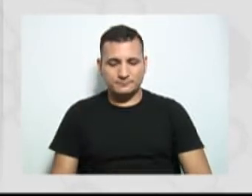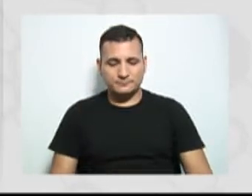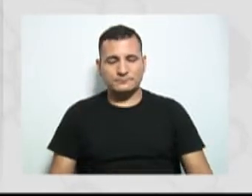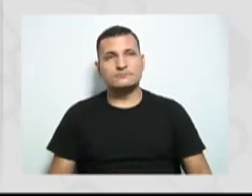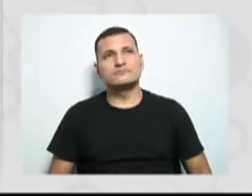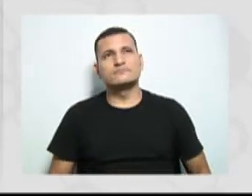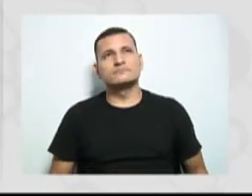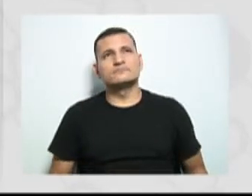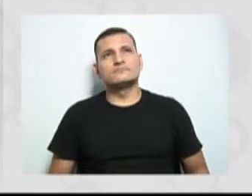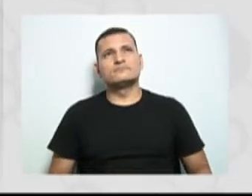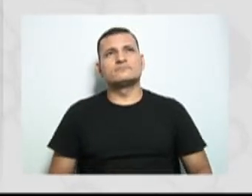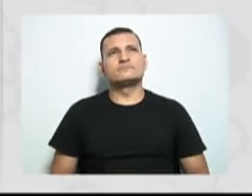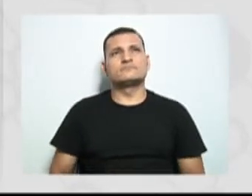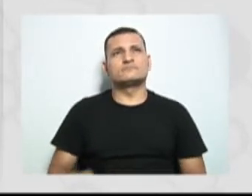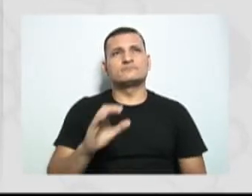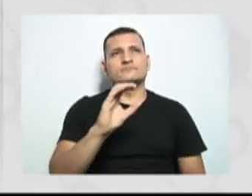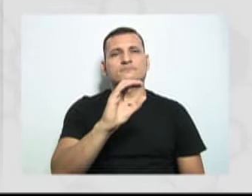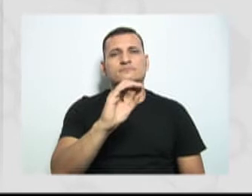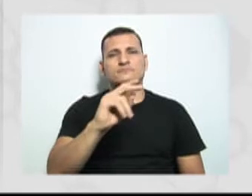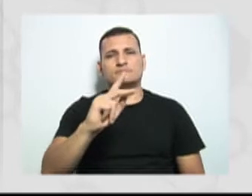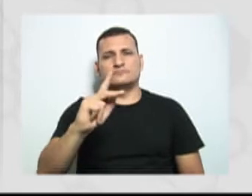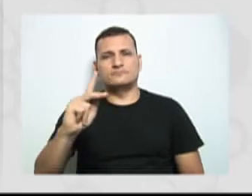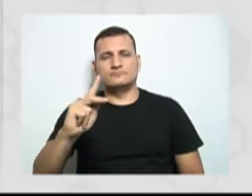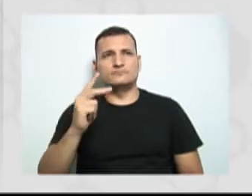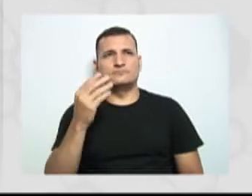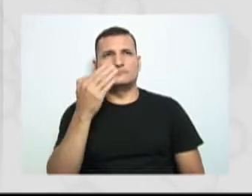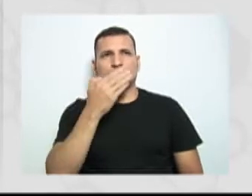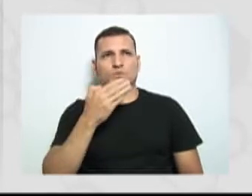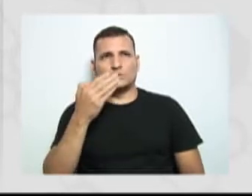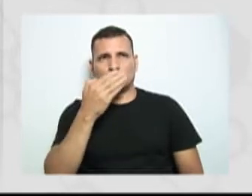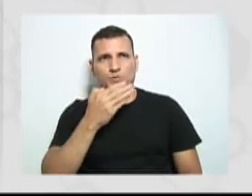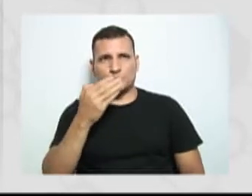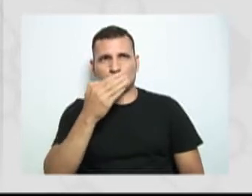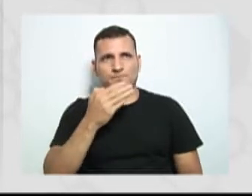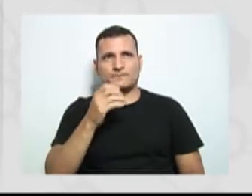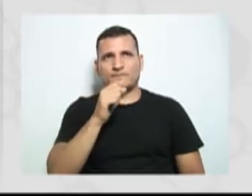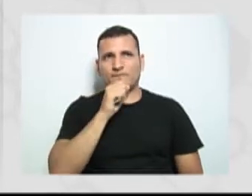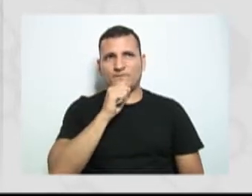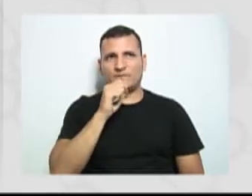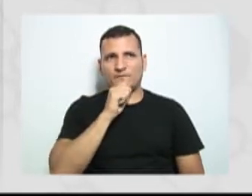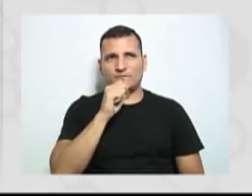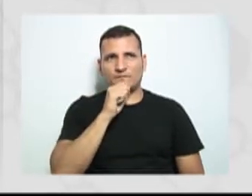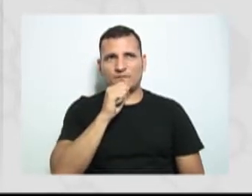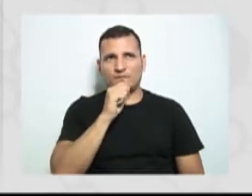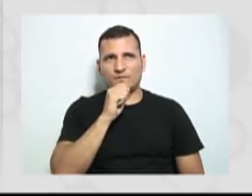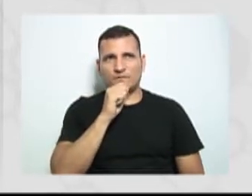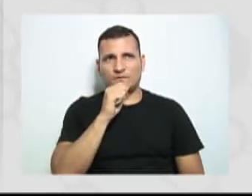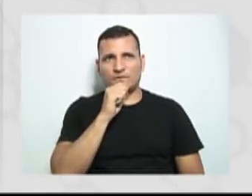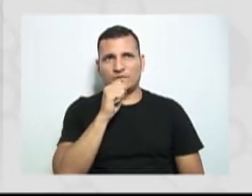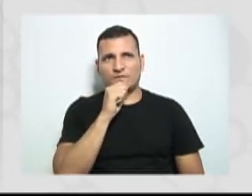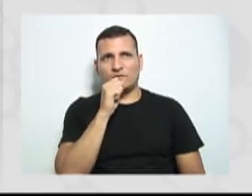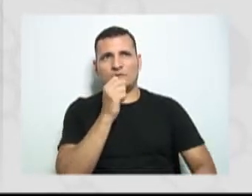A cooperativa Doces da Vovó Mafalda, certo? Produz o quê? Vamos continuar trabalhando